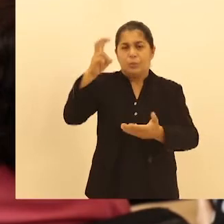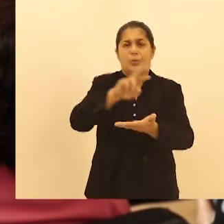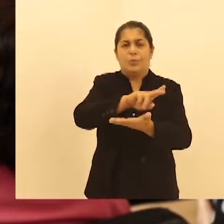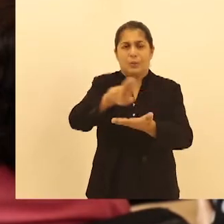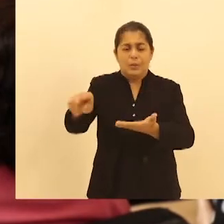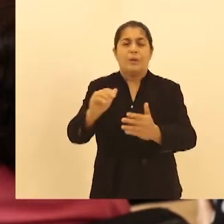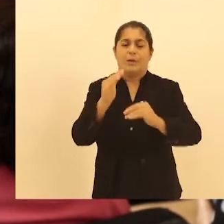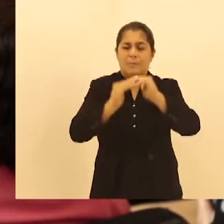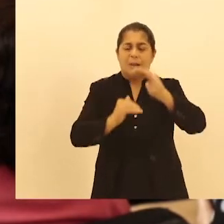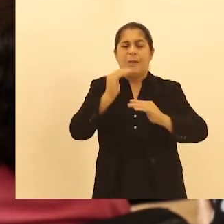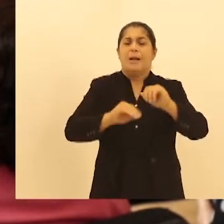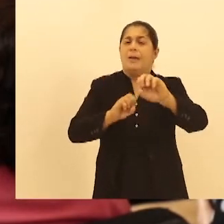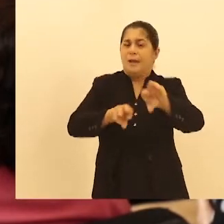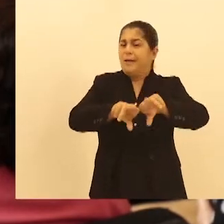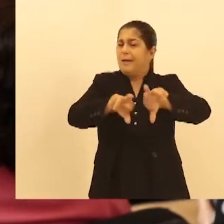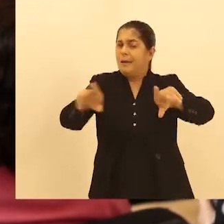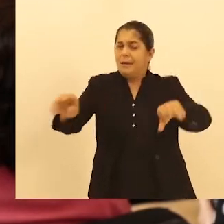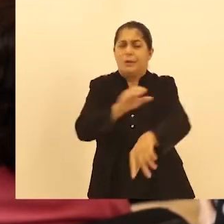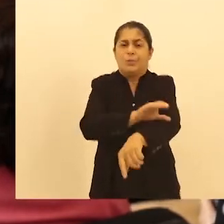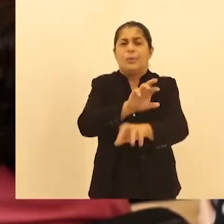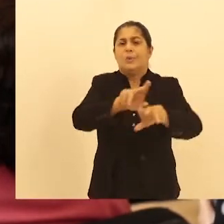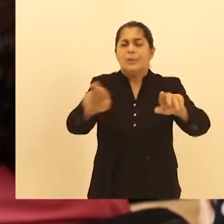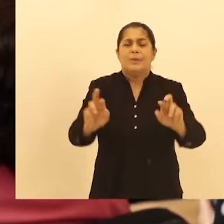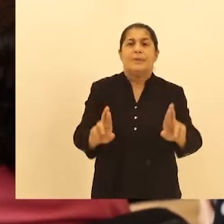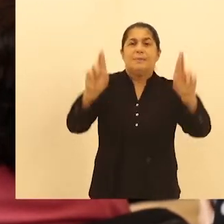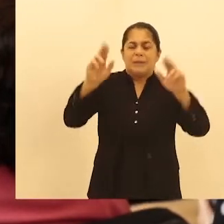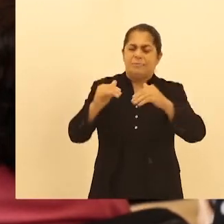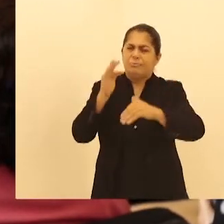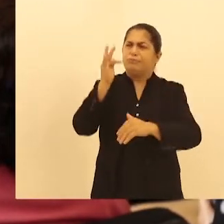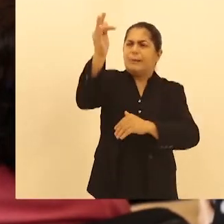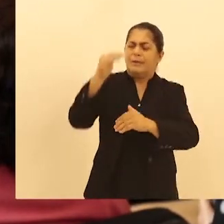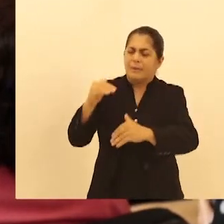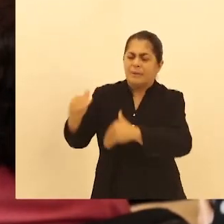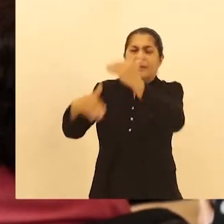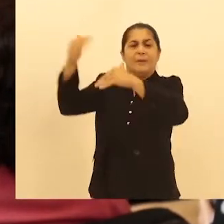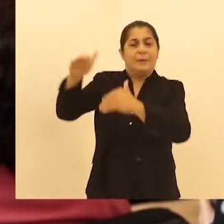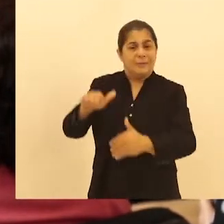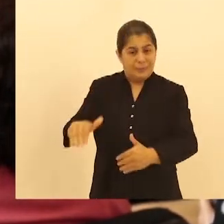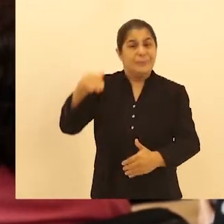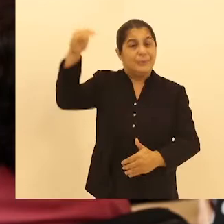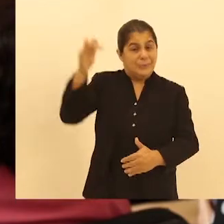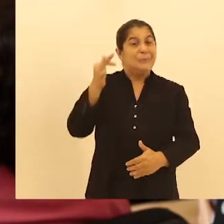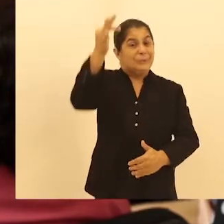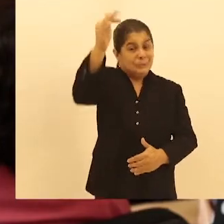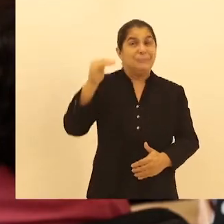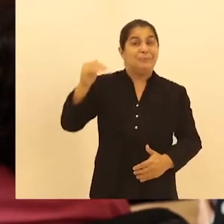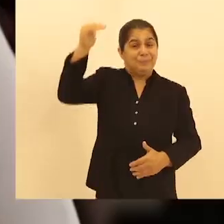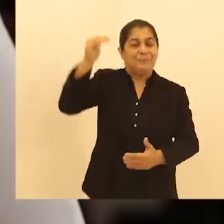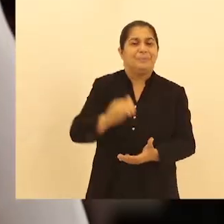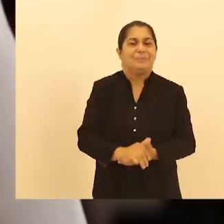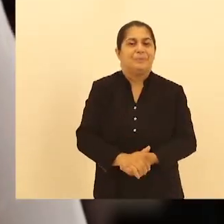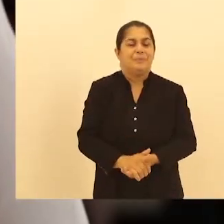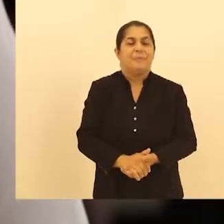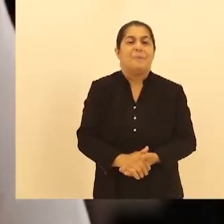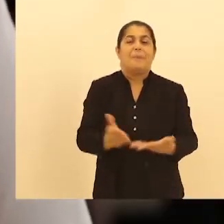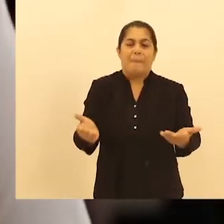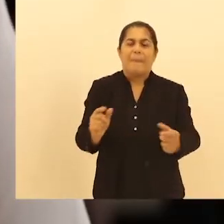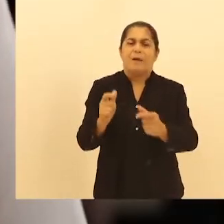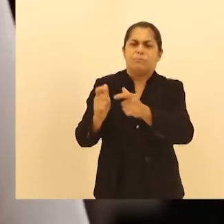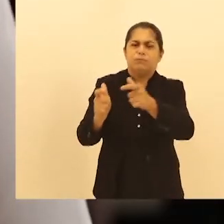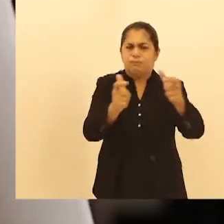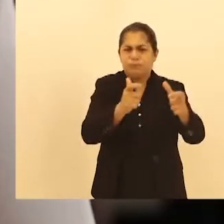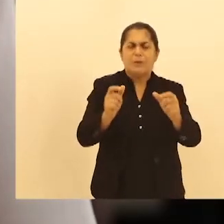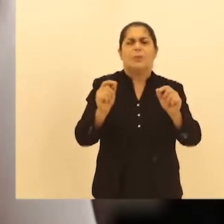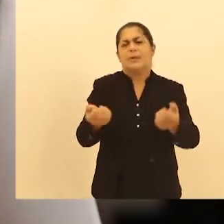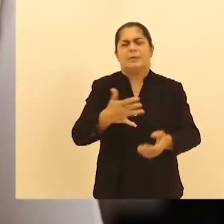e profissionalização trazem esperança de dias melhores mas nosso futuro lado dos vilões somos várias entidades